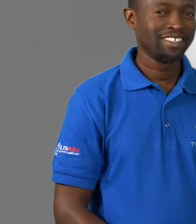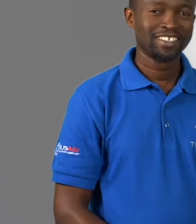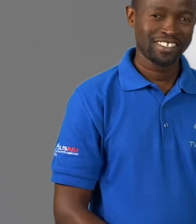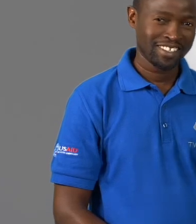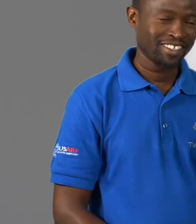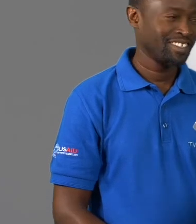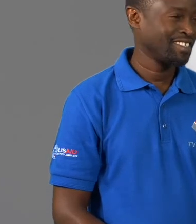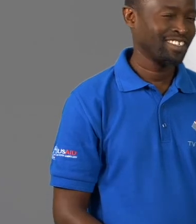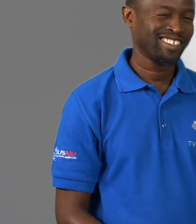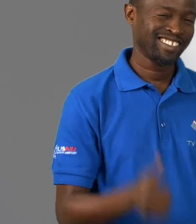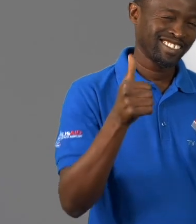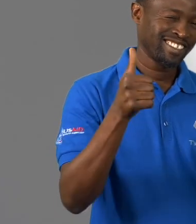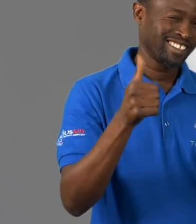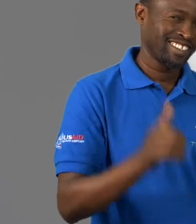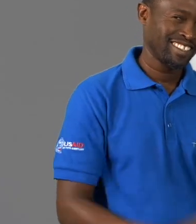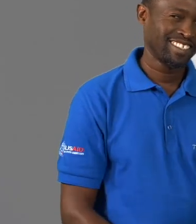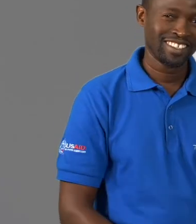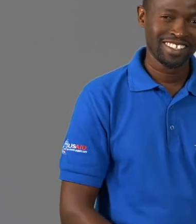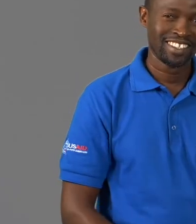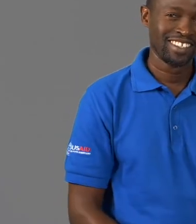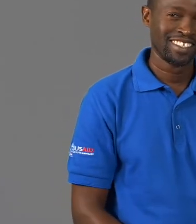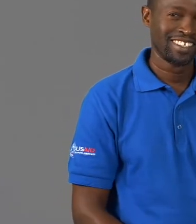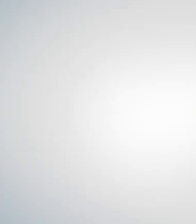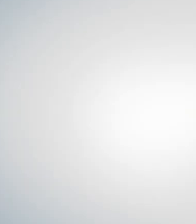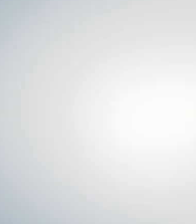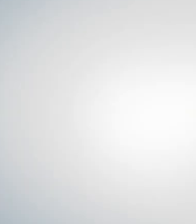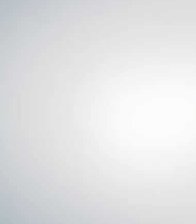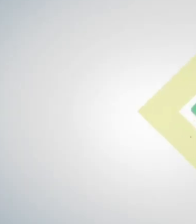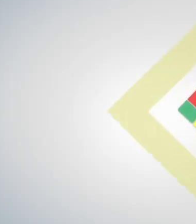encontro marcado para daqui a 7 dias.